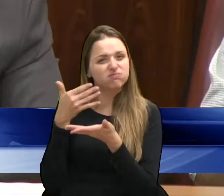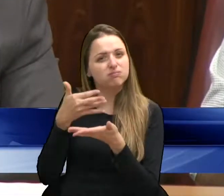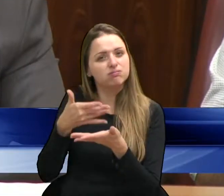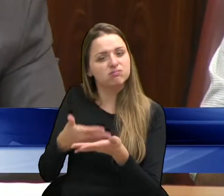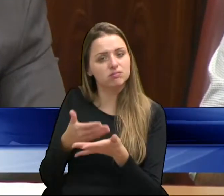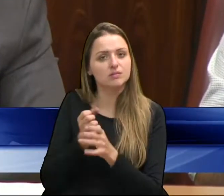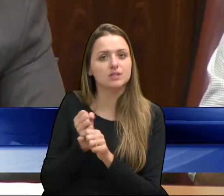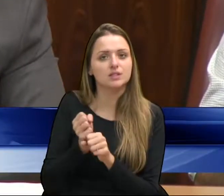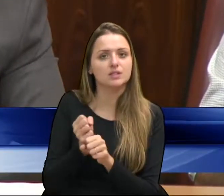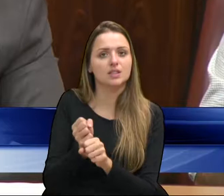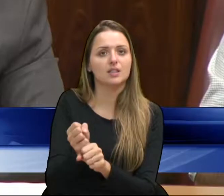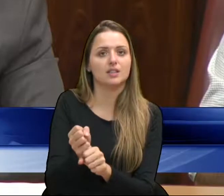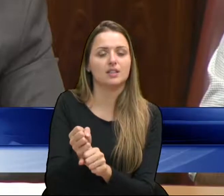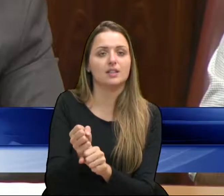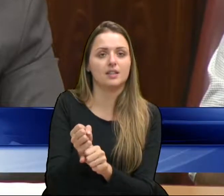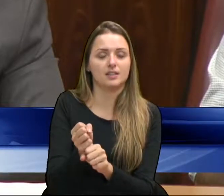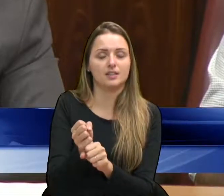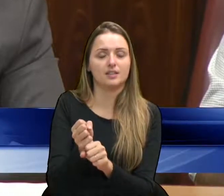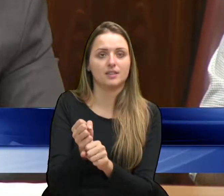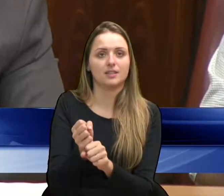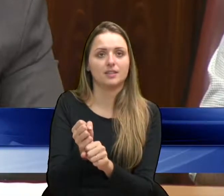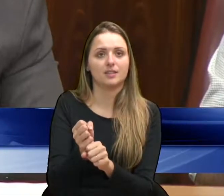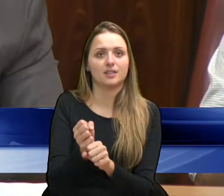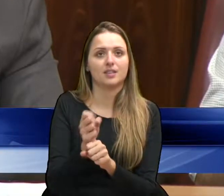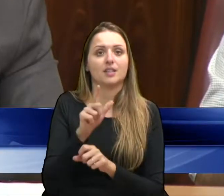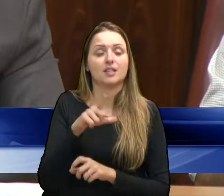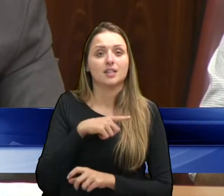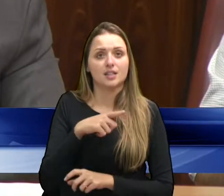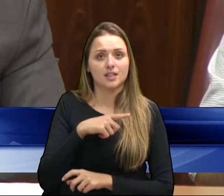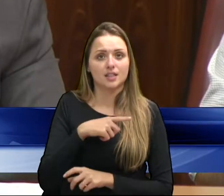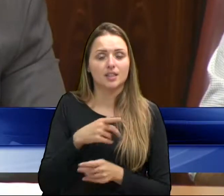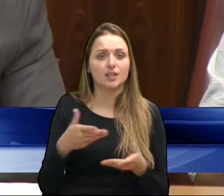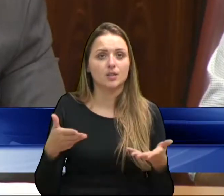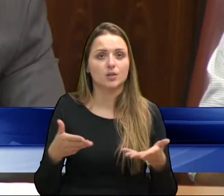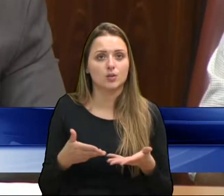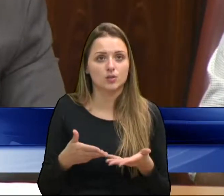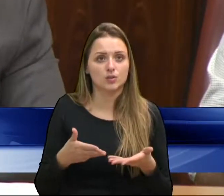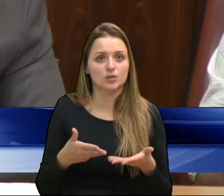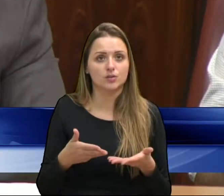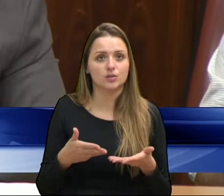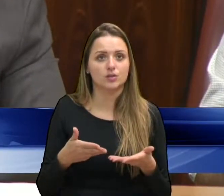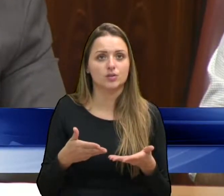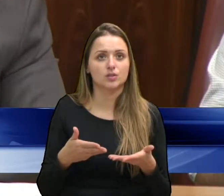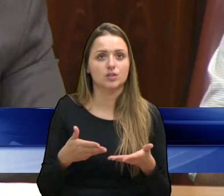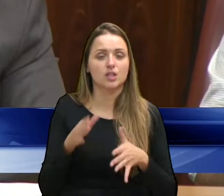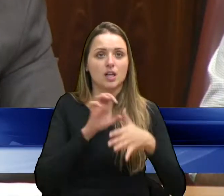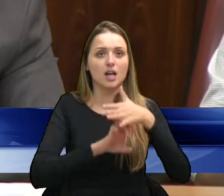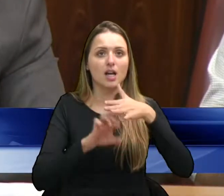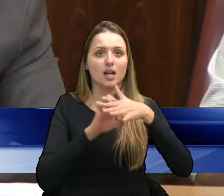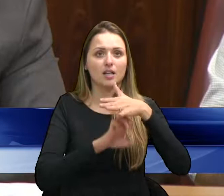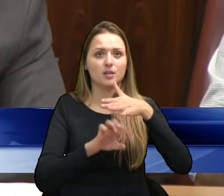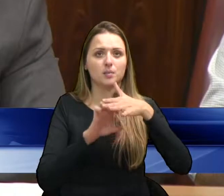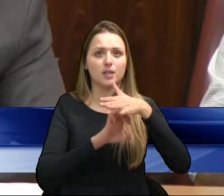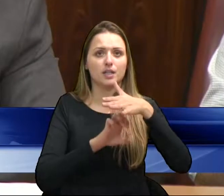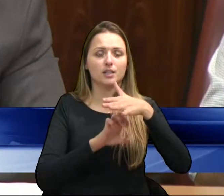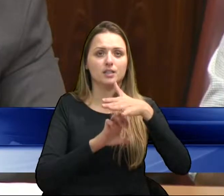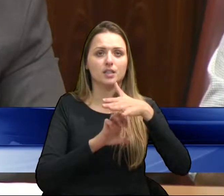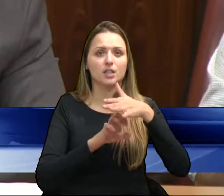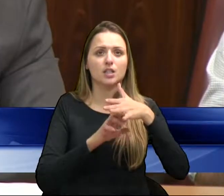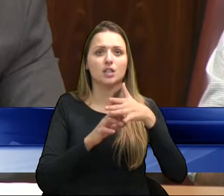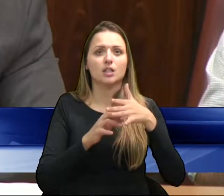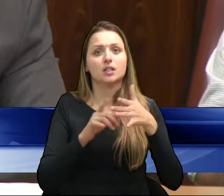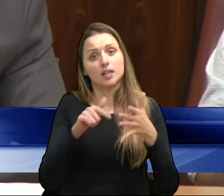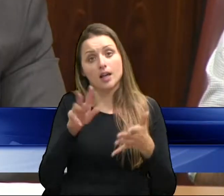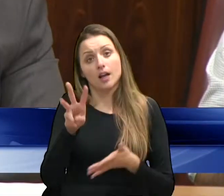o sistema de bilhetagem eletrônica, do qual hoje a detentora da maior concessão do município opera, né? A